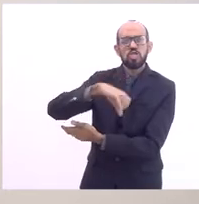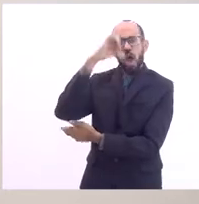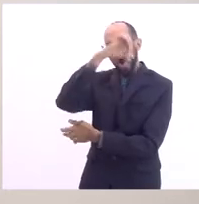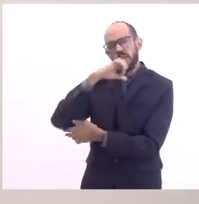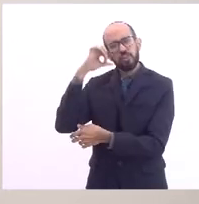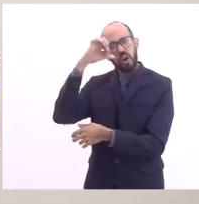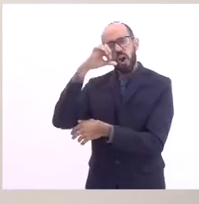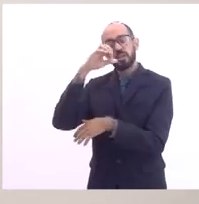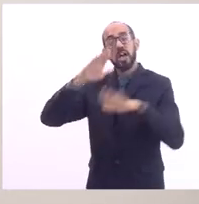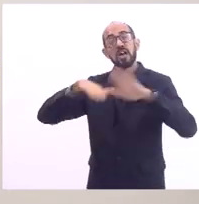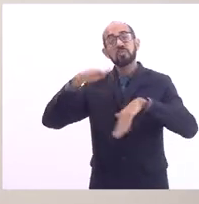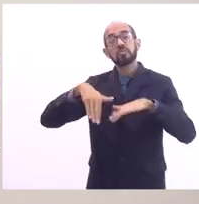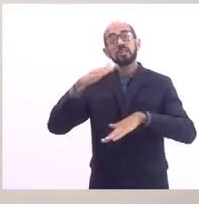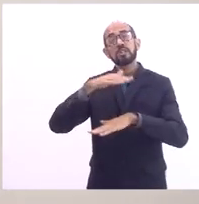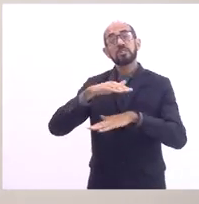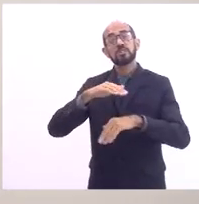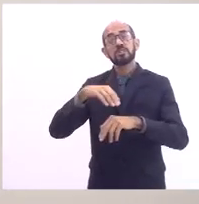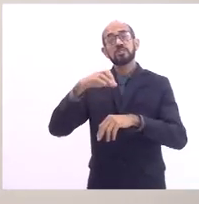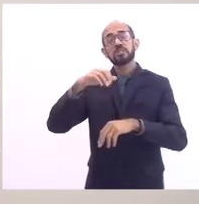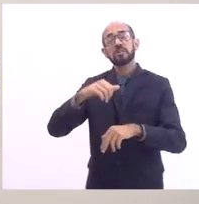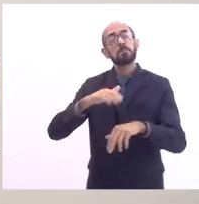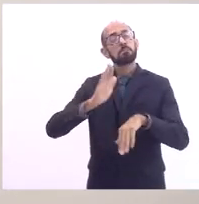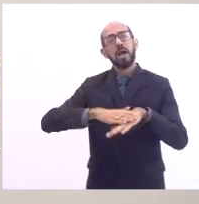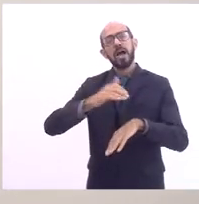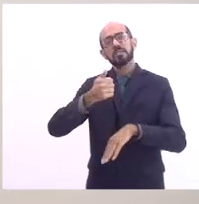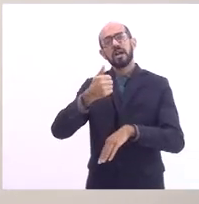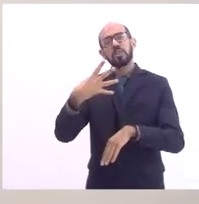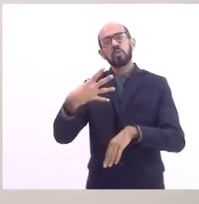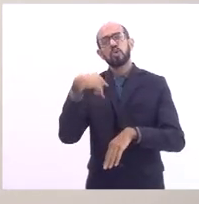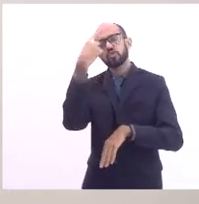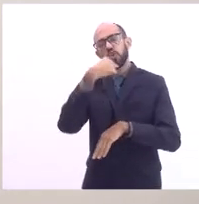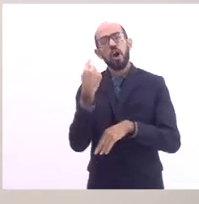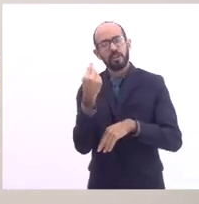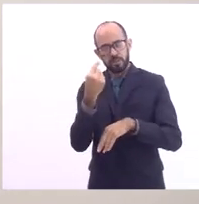9, 10, 11, 14 horas para vir religar aquela chave.